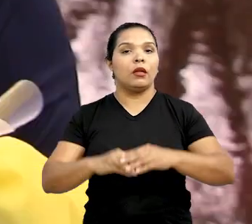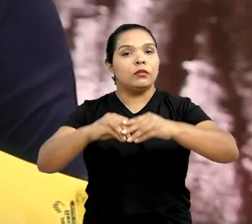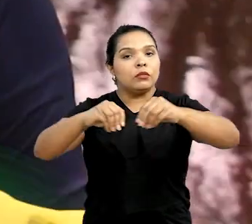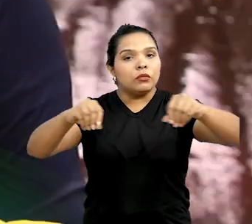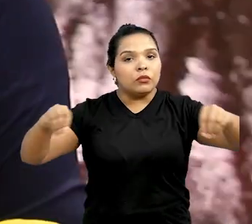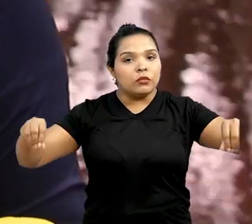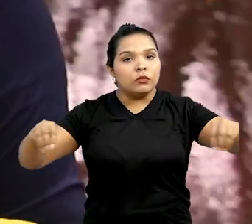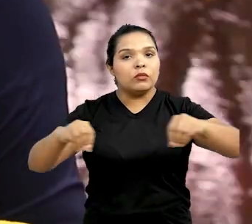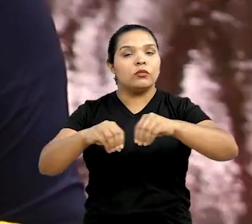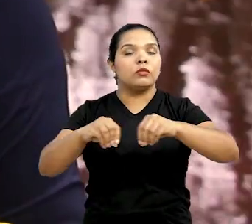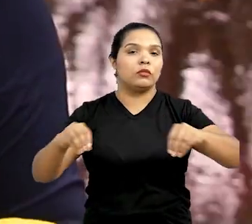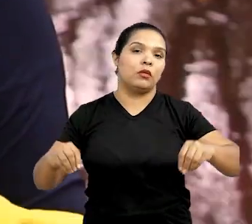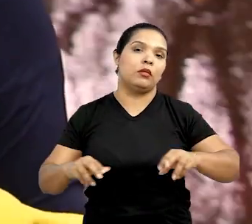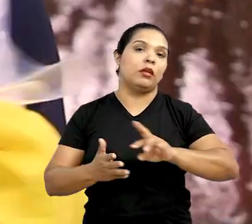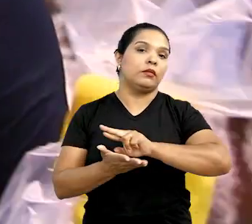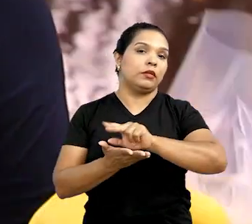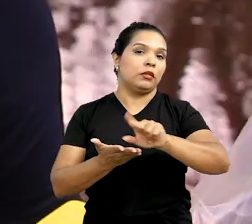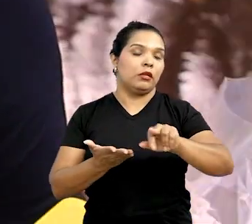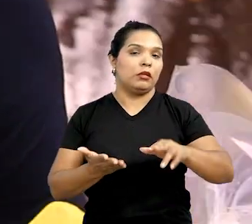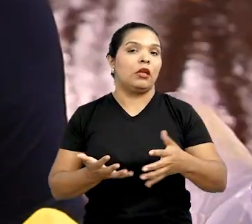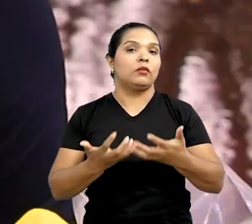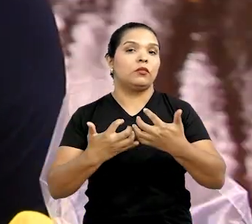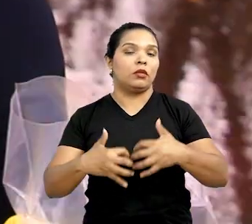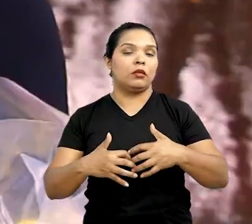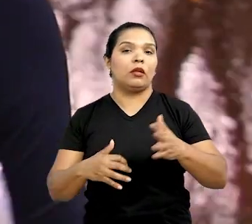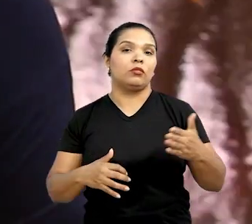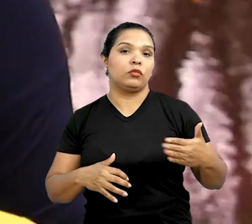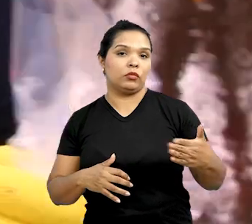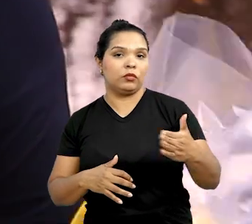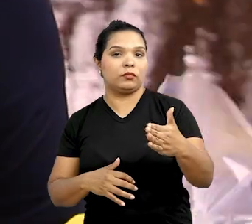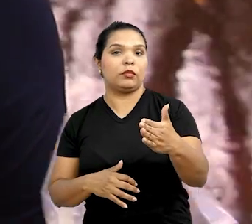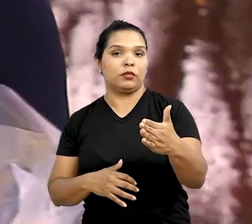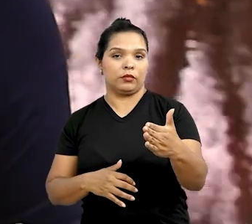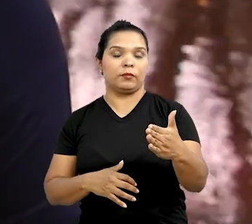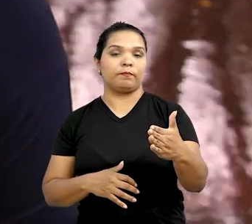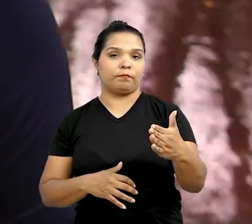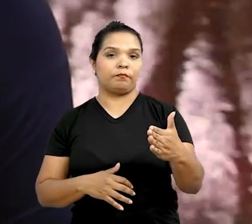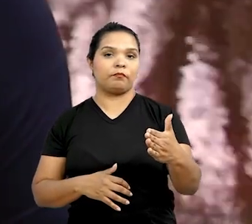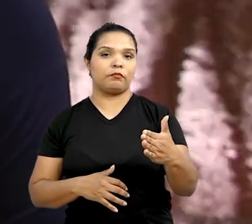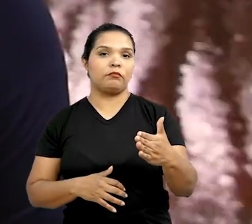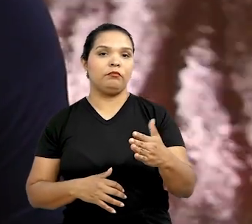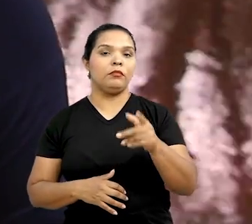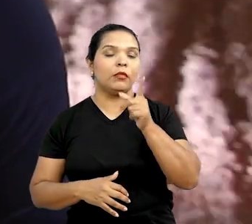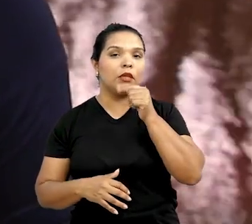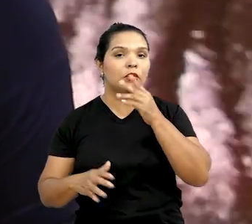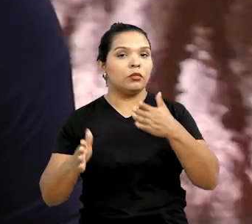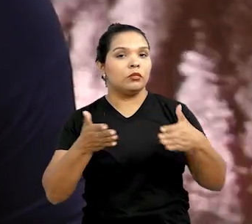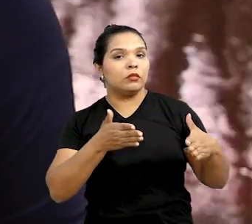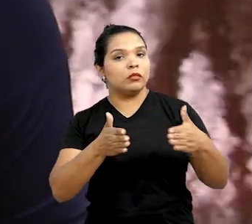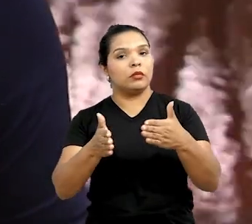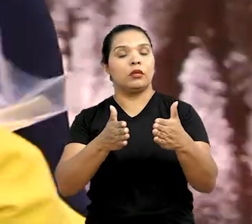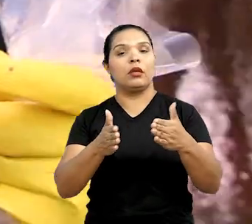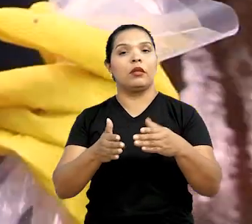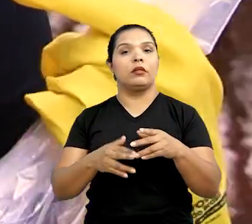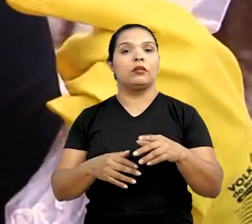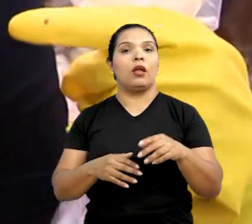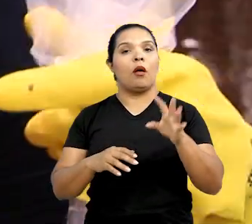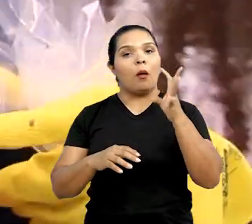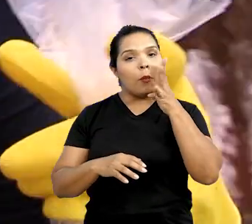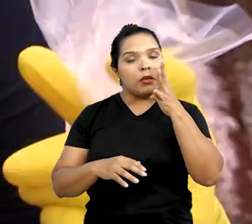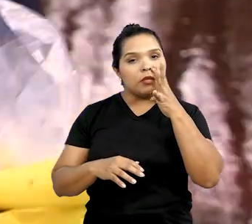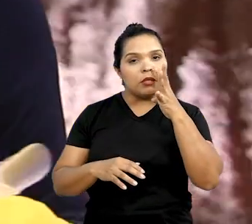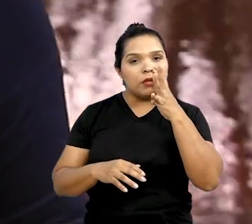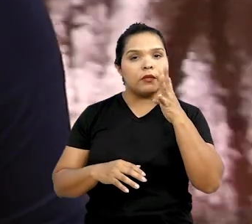solos na diversidade funcional dos peixes, na composição dos peixes dos riachos. Aí a gente